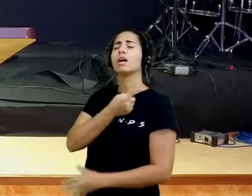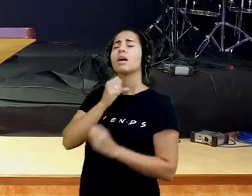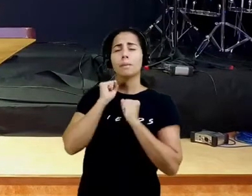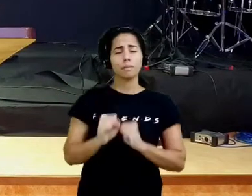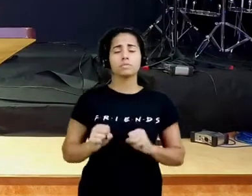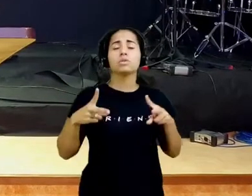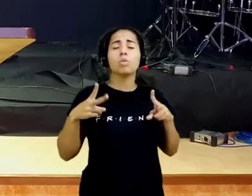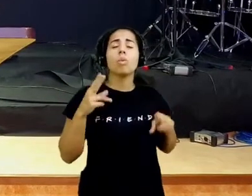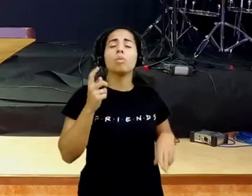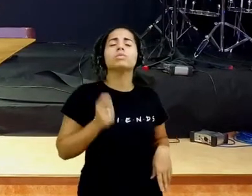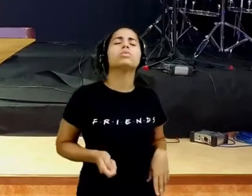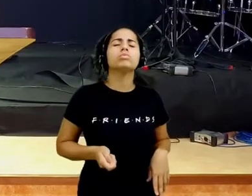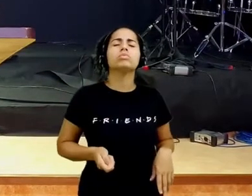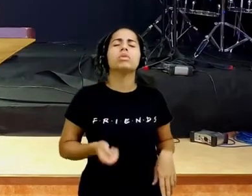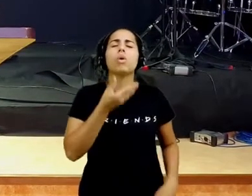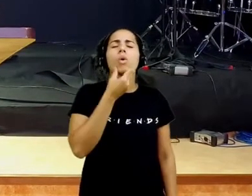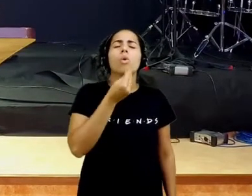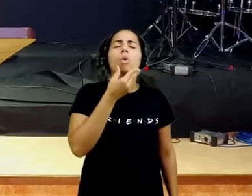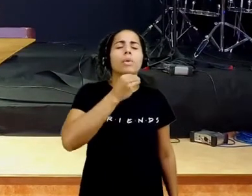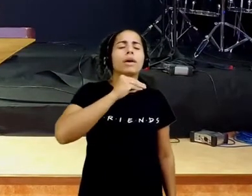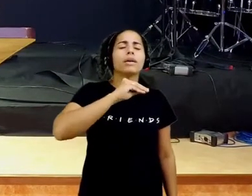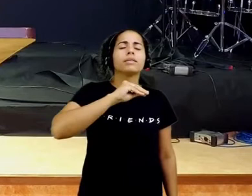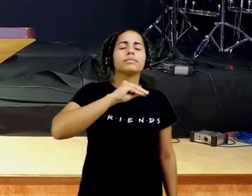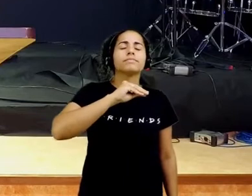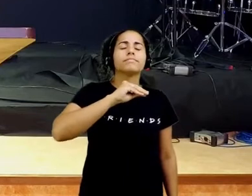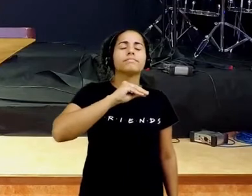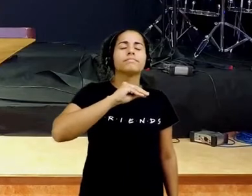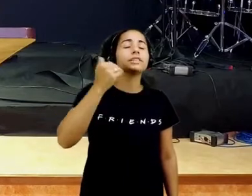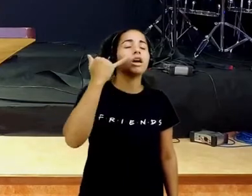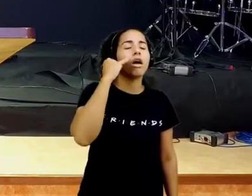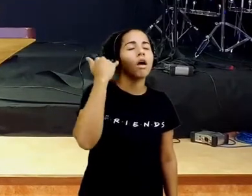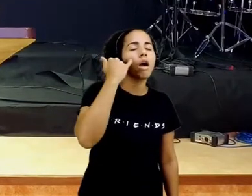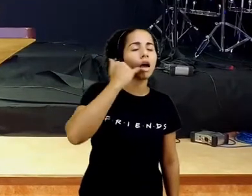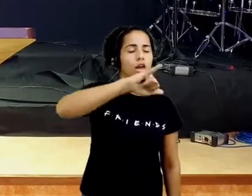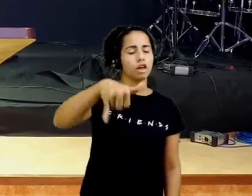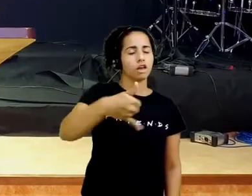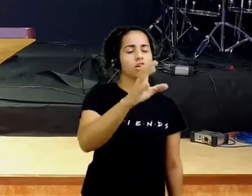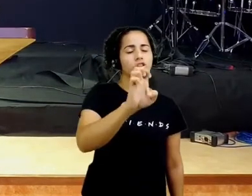a mesma atitude do profeta Jeremias, que em meio a